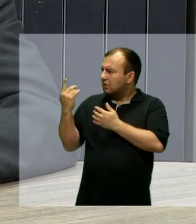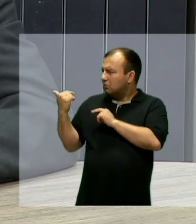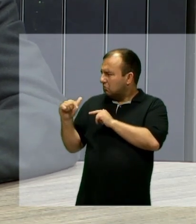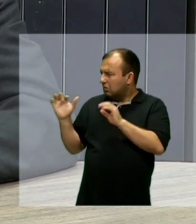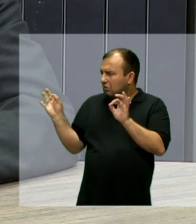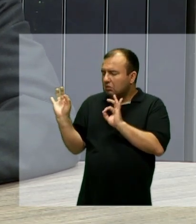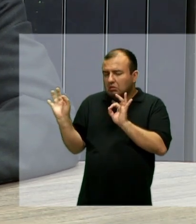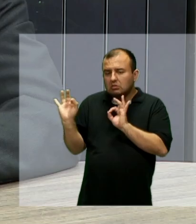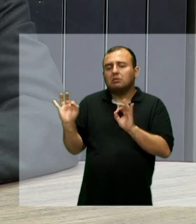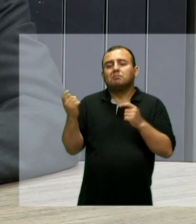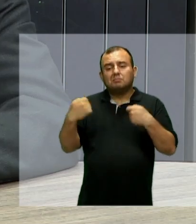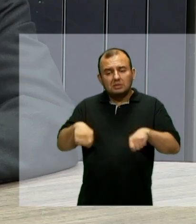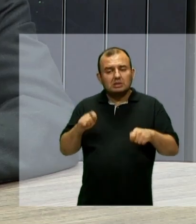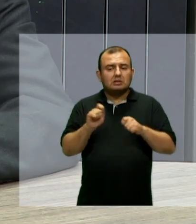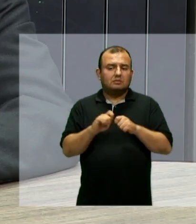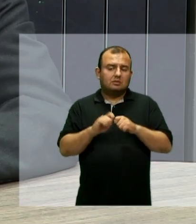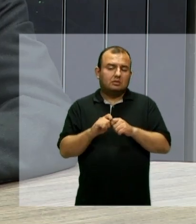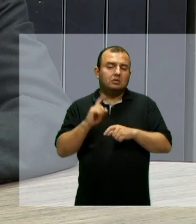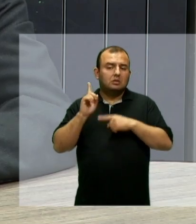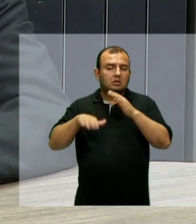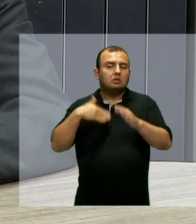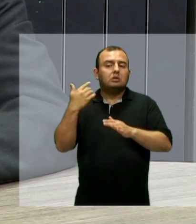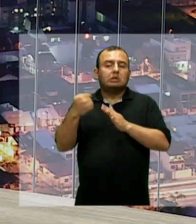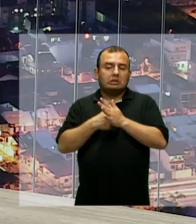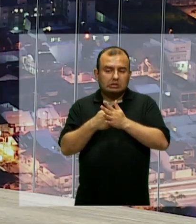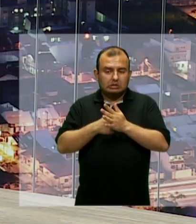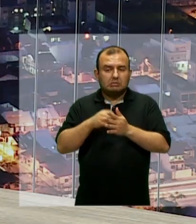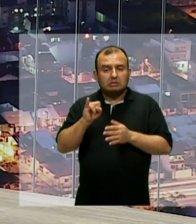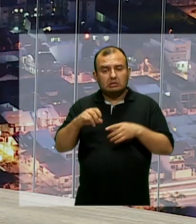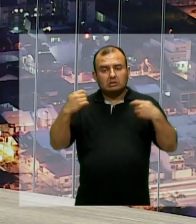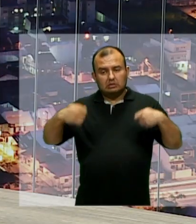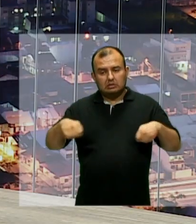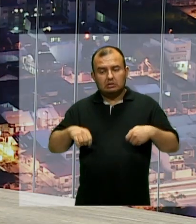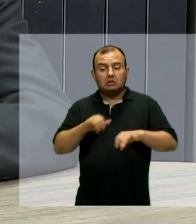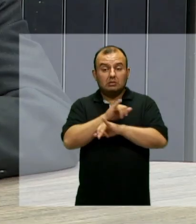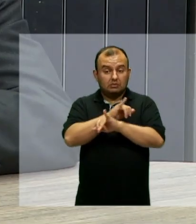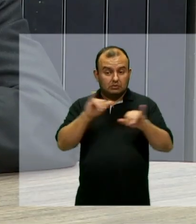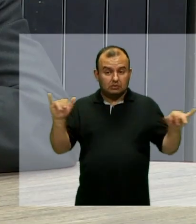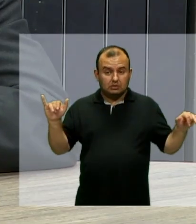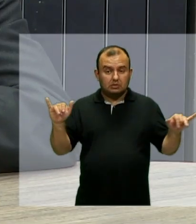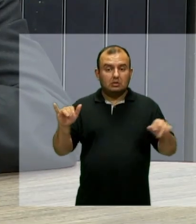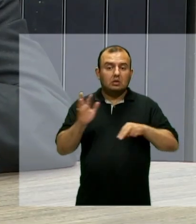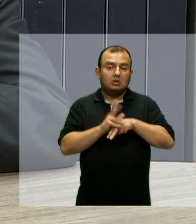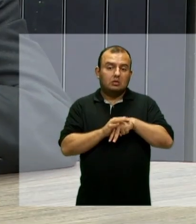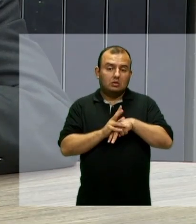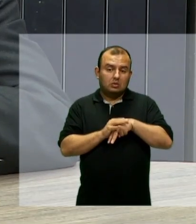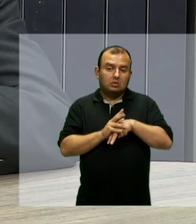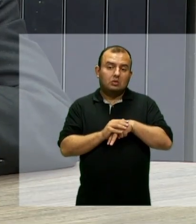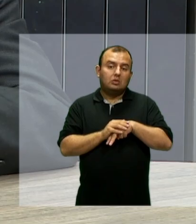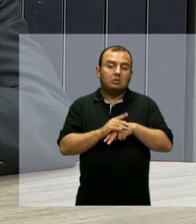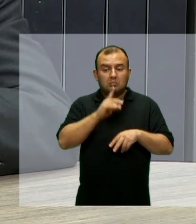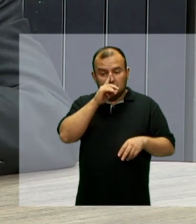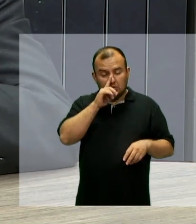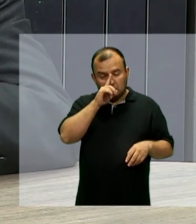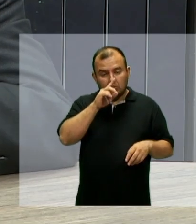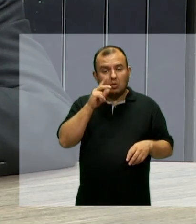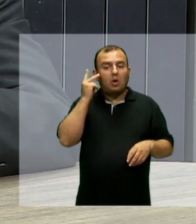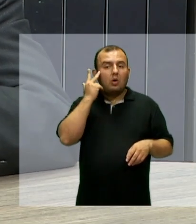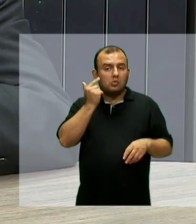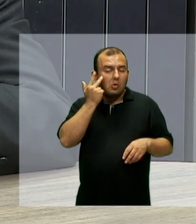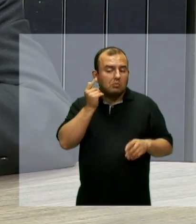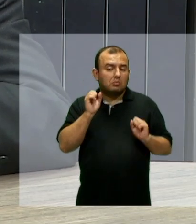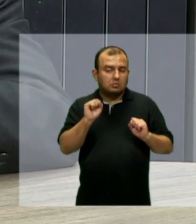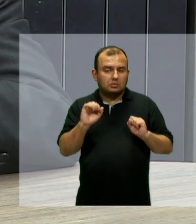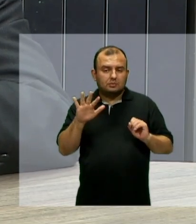fundamental. E aí sim, depois, outros exames se for necessário. Repito, pacientes de risco habitual. Se as pacientes